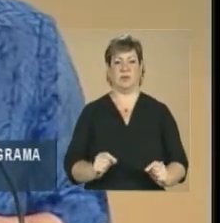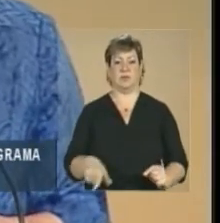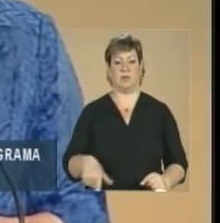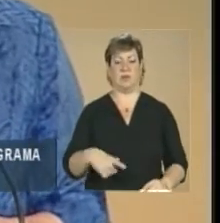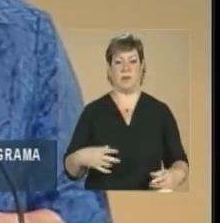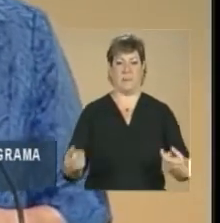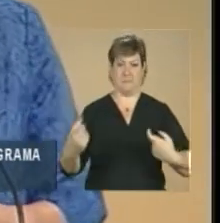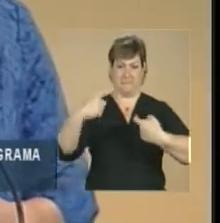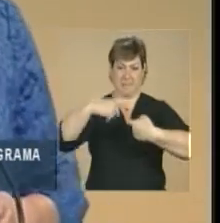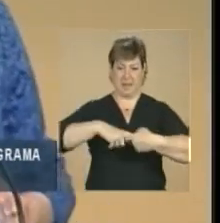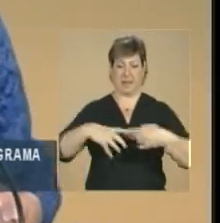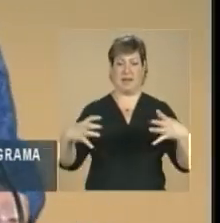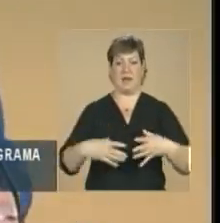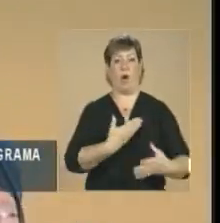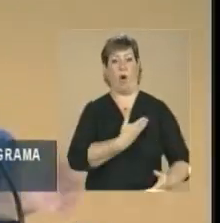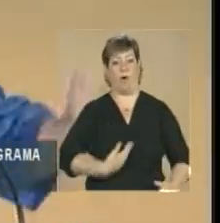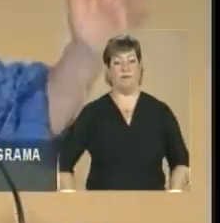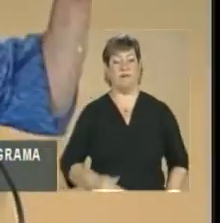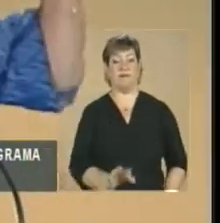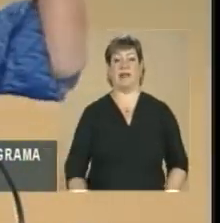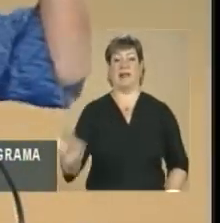federal,